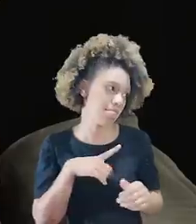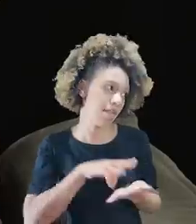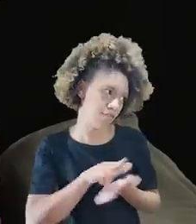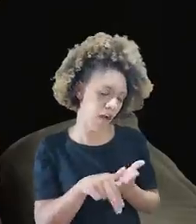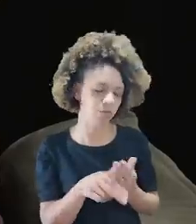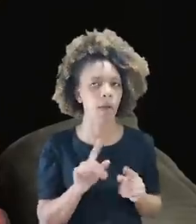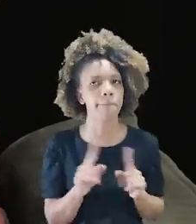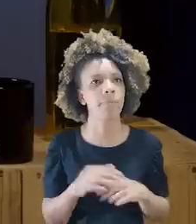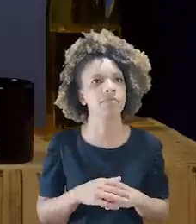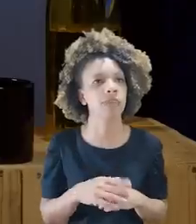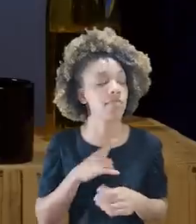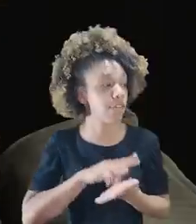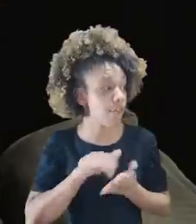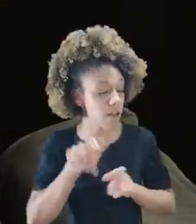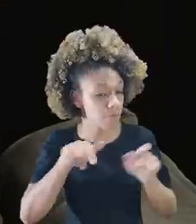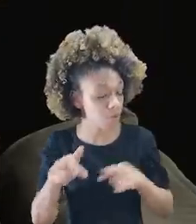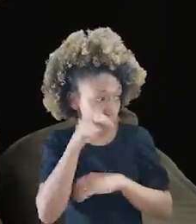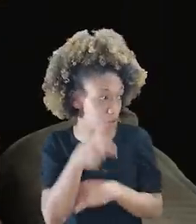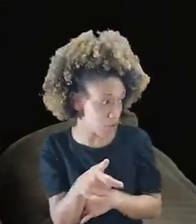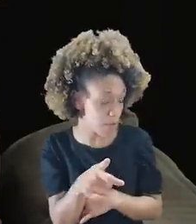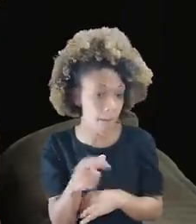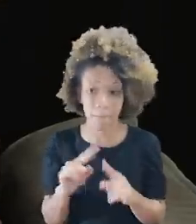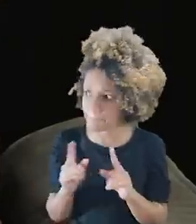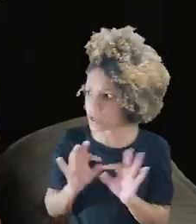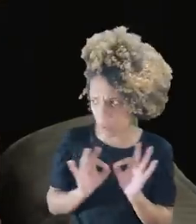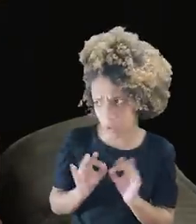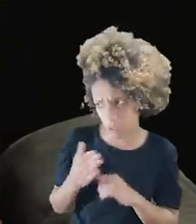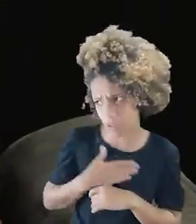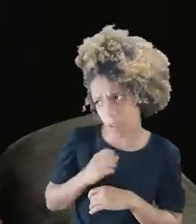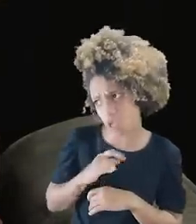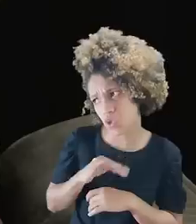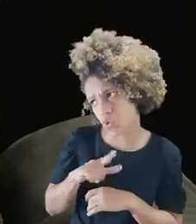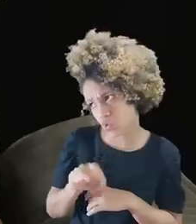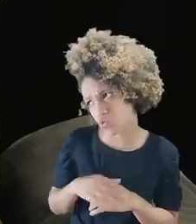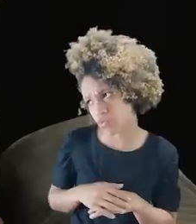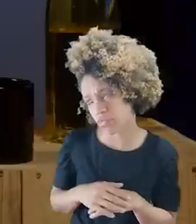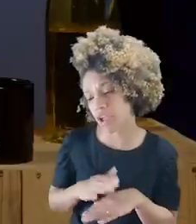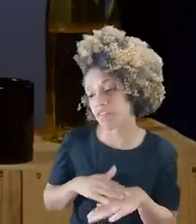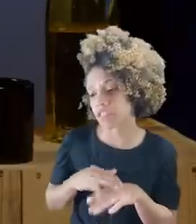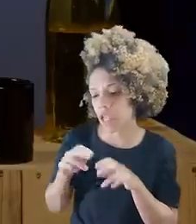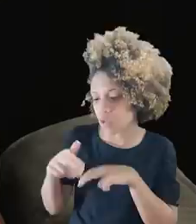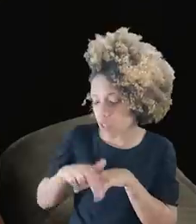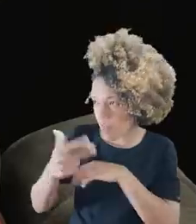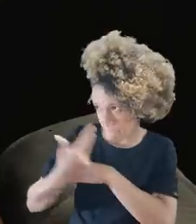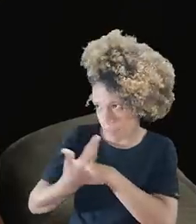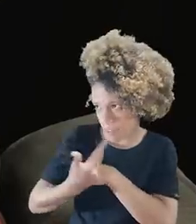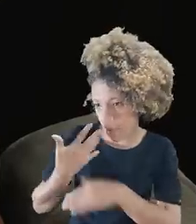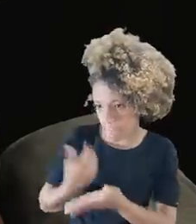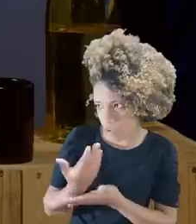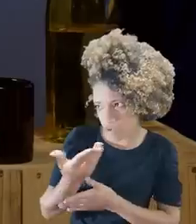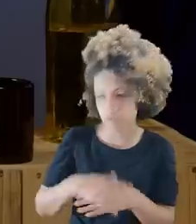proj eu faria muito você novid você dando dicas pras tiktok que estão chegando e estão bugando da cabeça quase como um guru